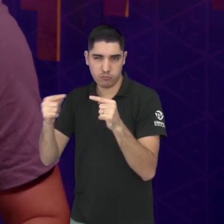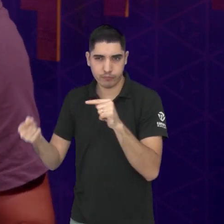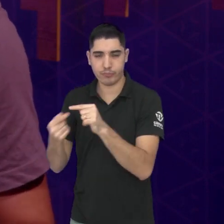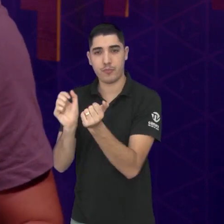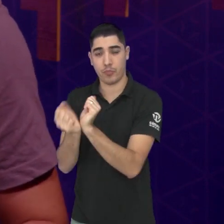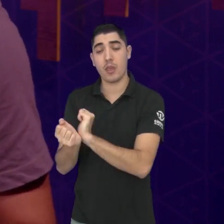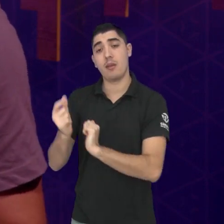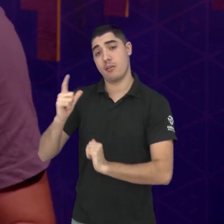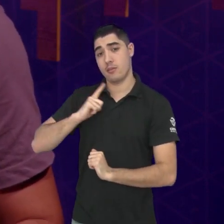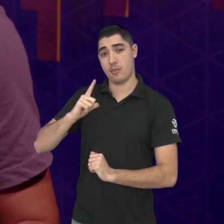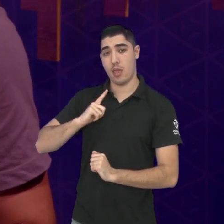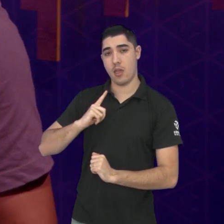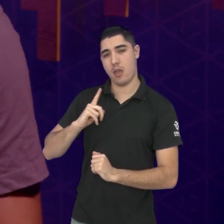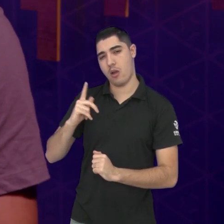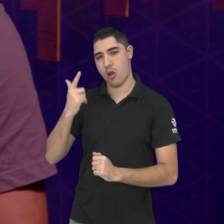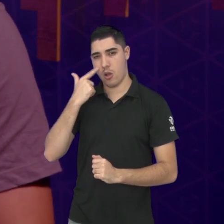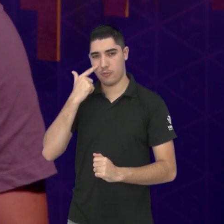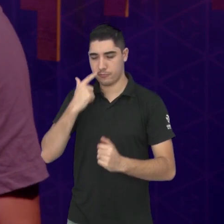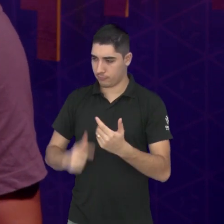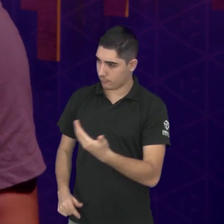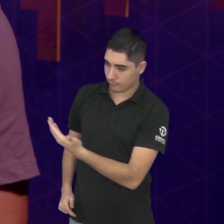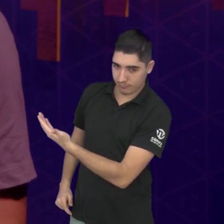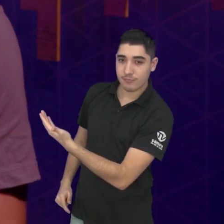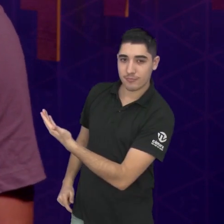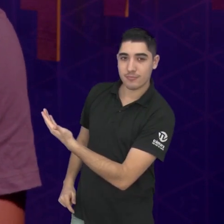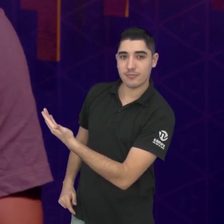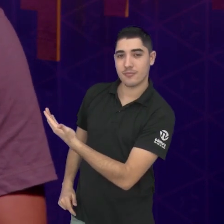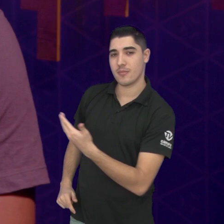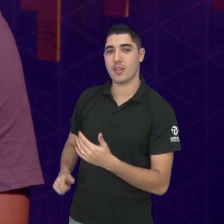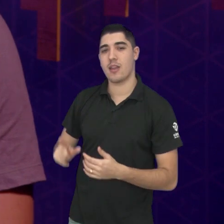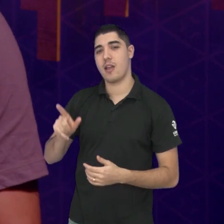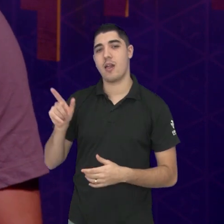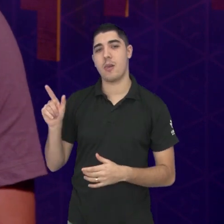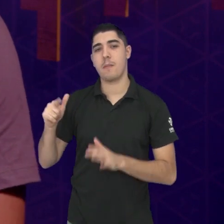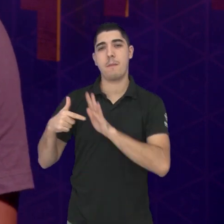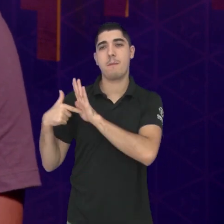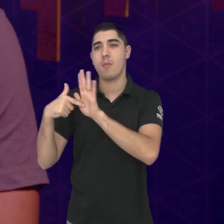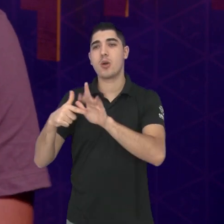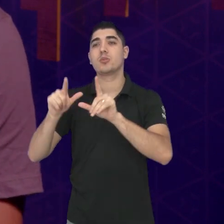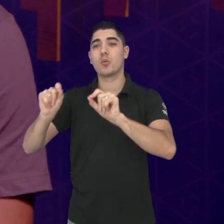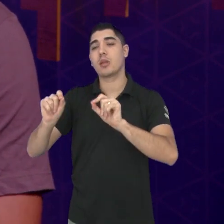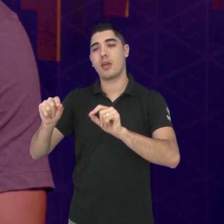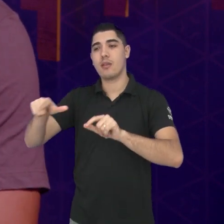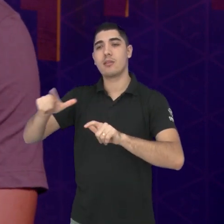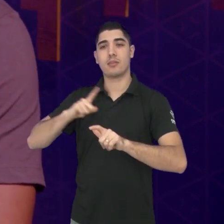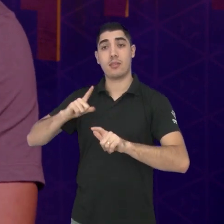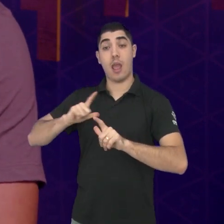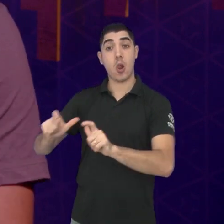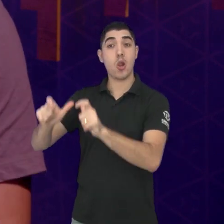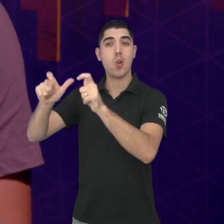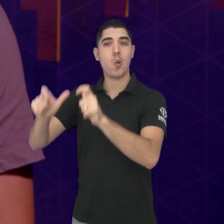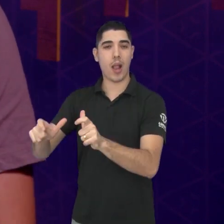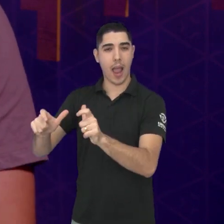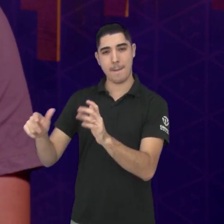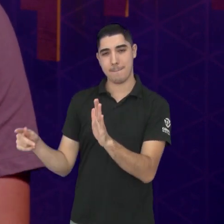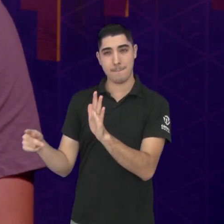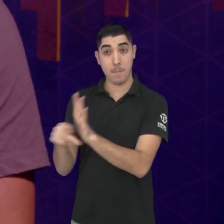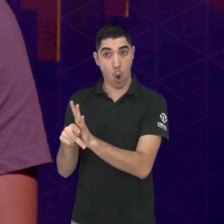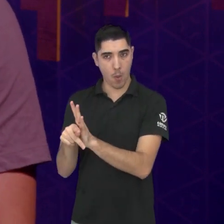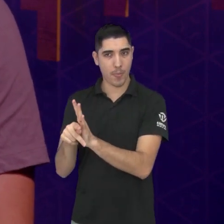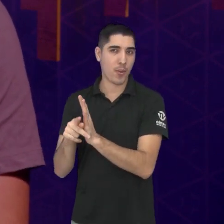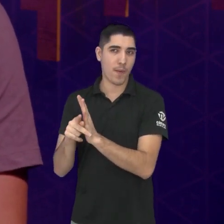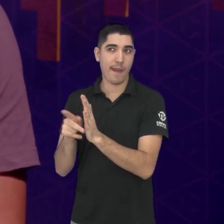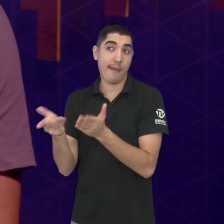do anime, o Demon Slayer, a galera se passa, né, num local que chama Distrito do Entretenimento. E